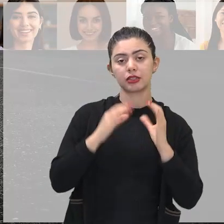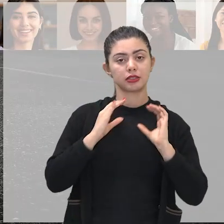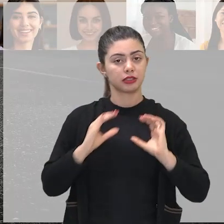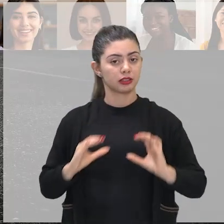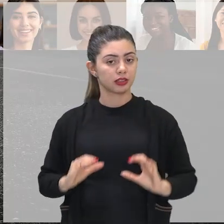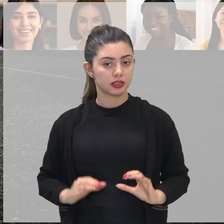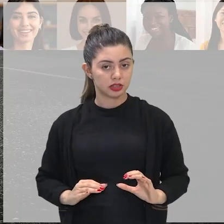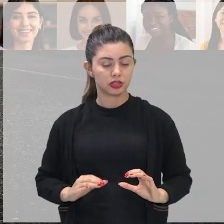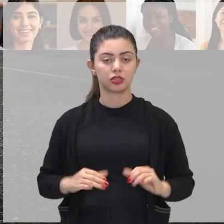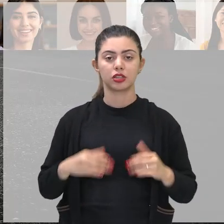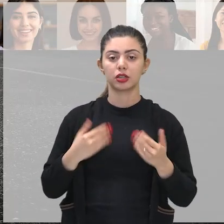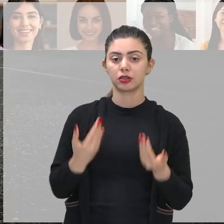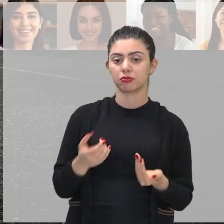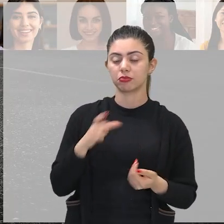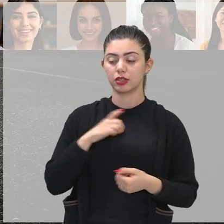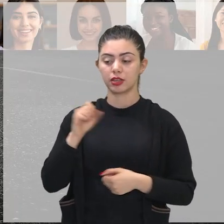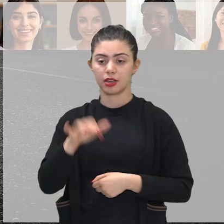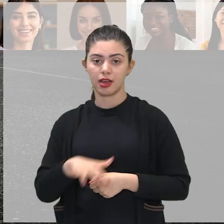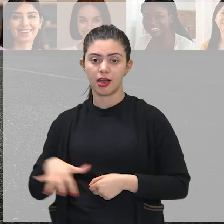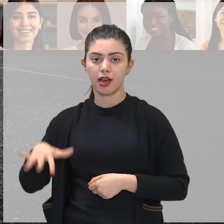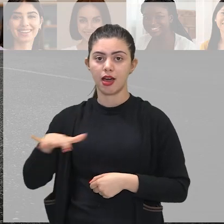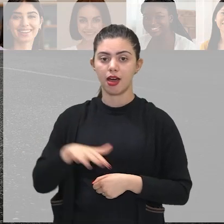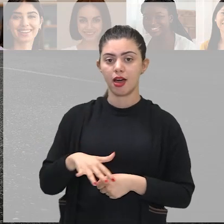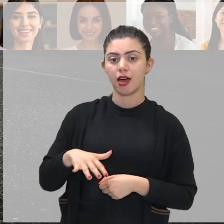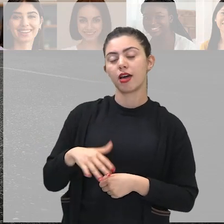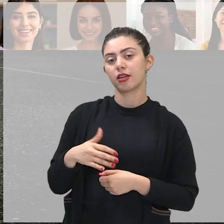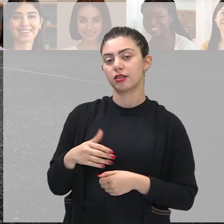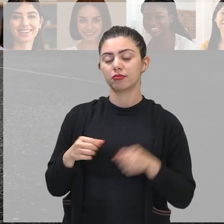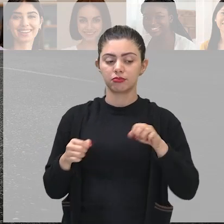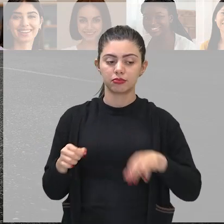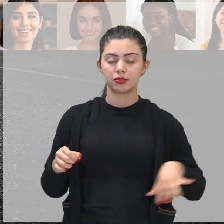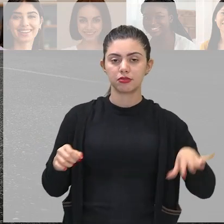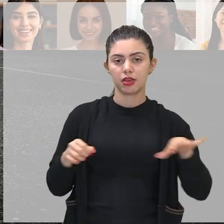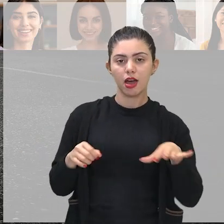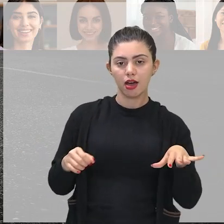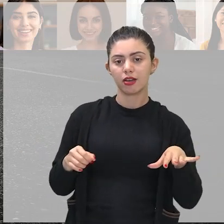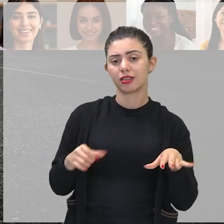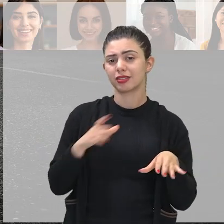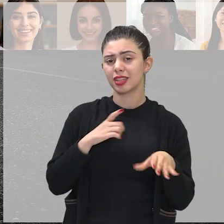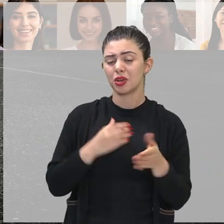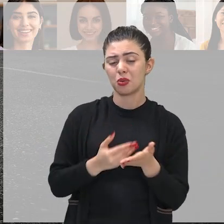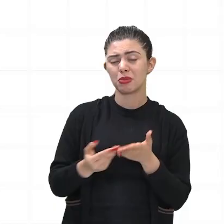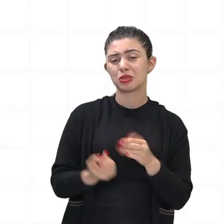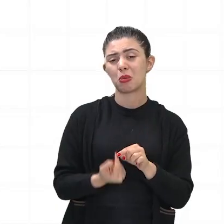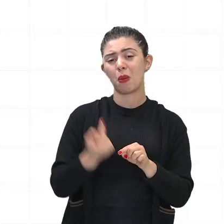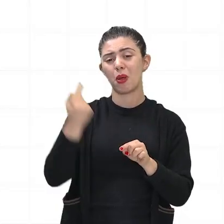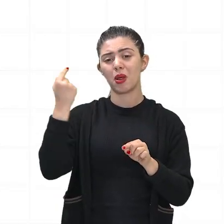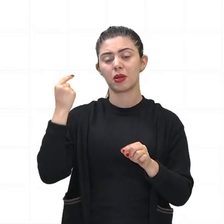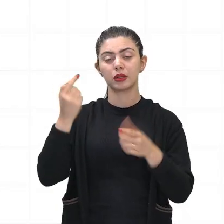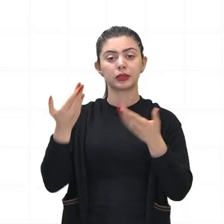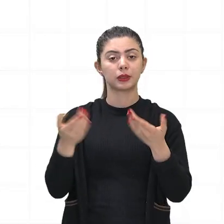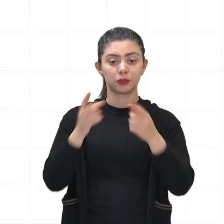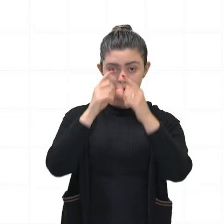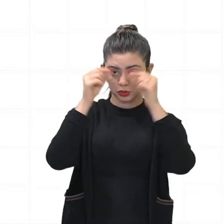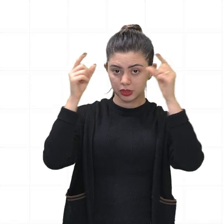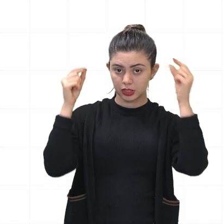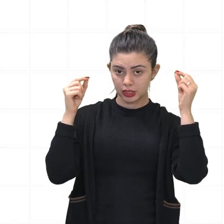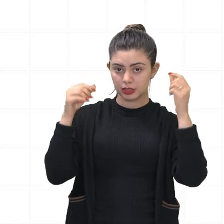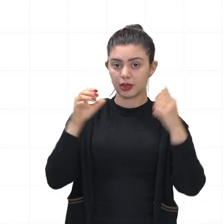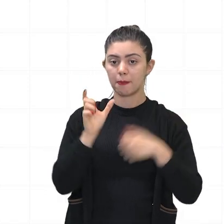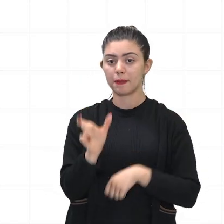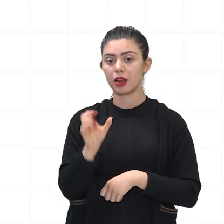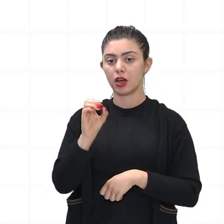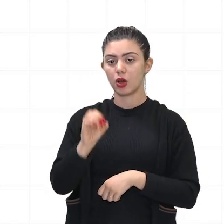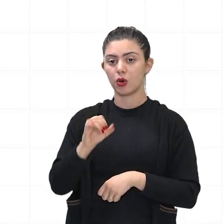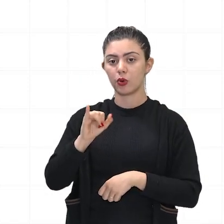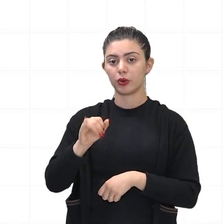de esfera de noção de público e privado, já vem de muito tempo. Para os gregos antigos, a